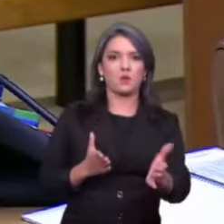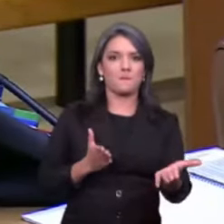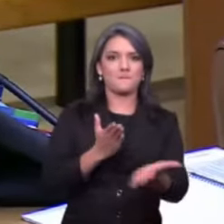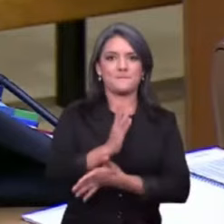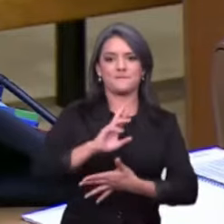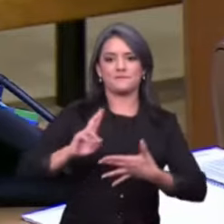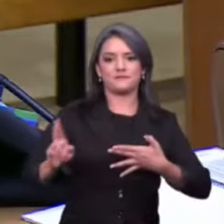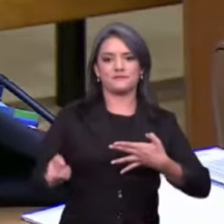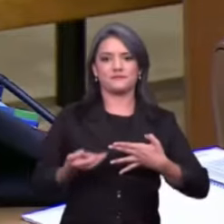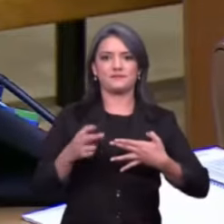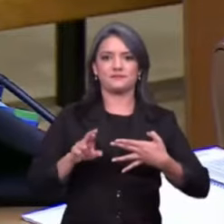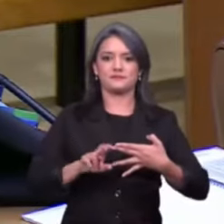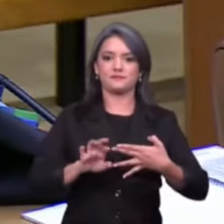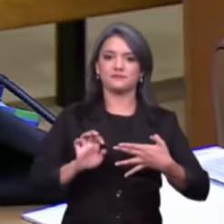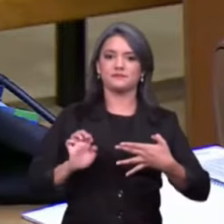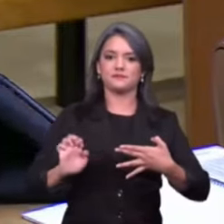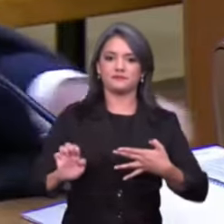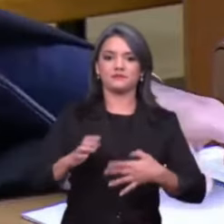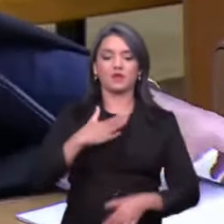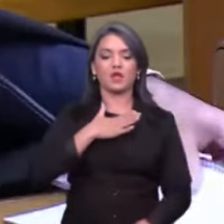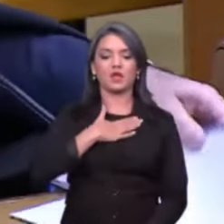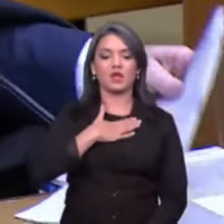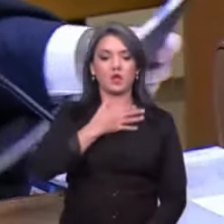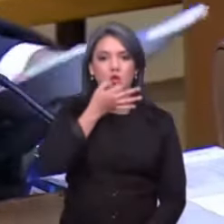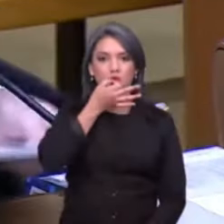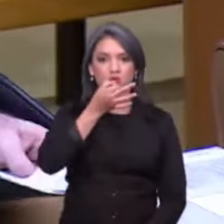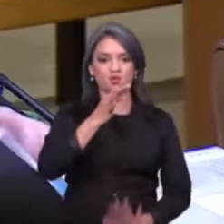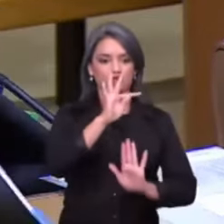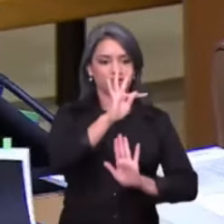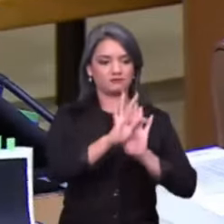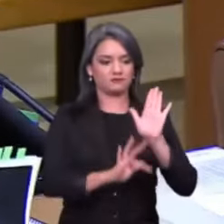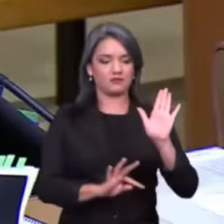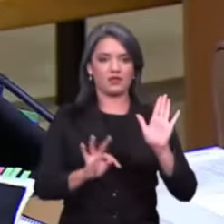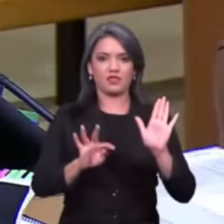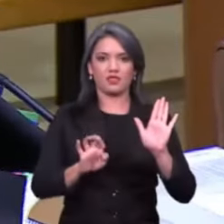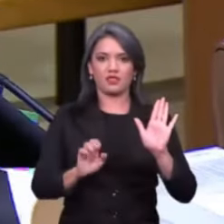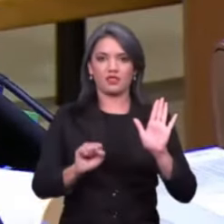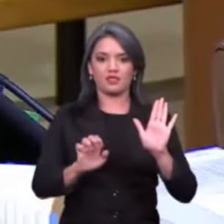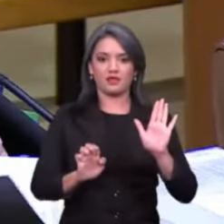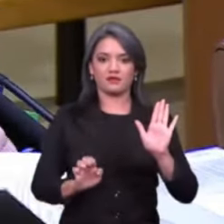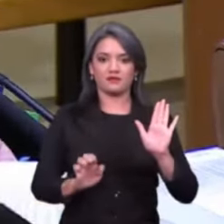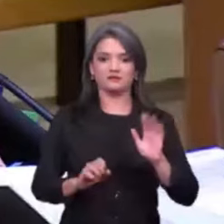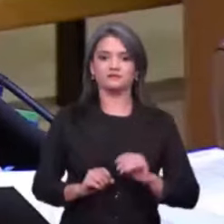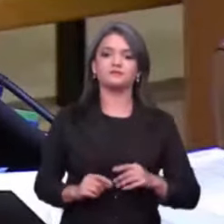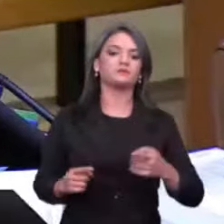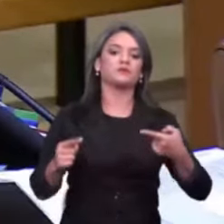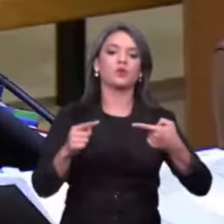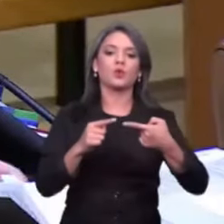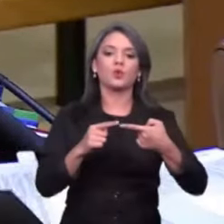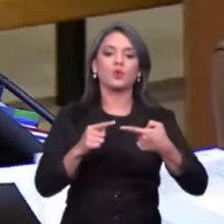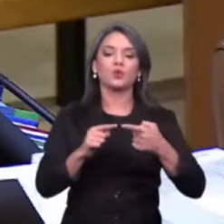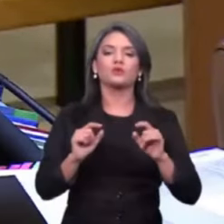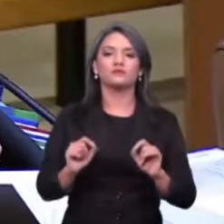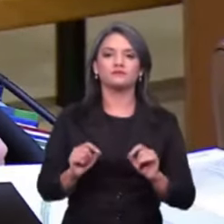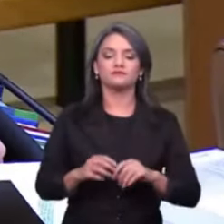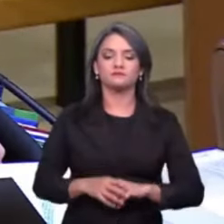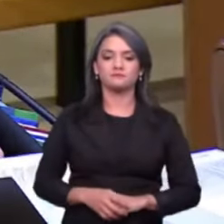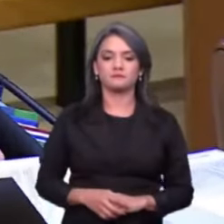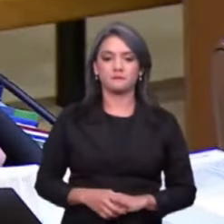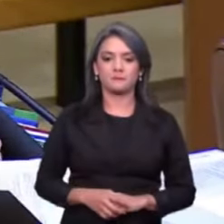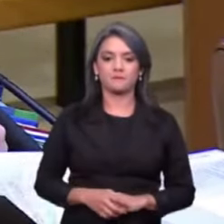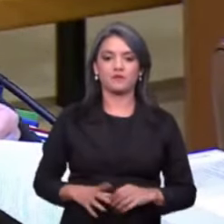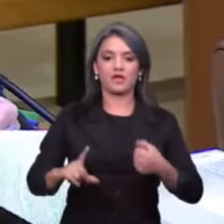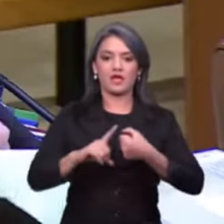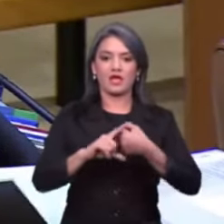extraordinário. Proponho ainda a seguinte tese. 1. É constitucional